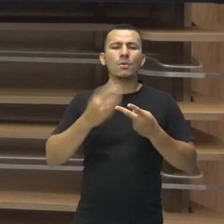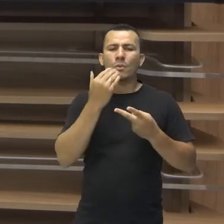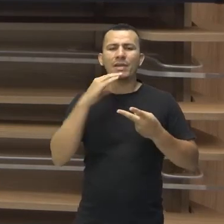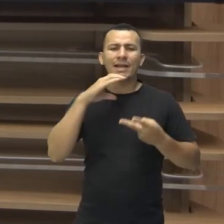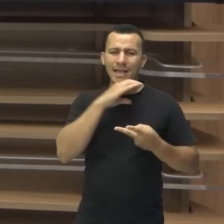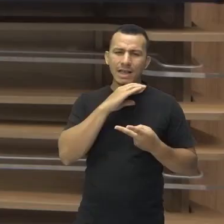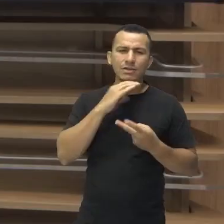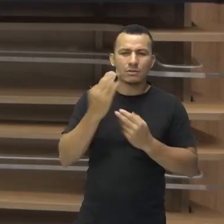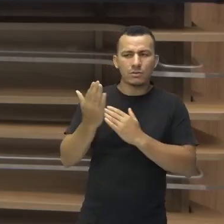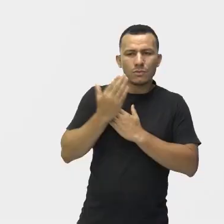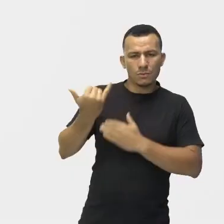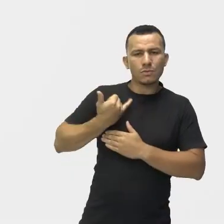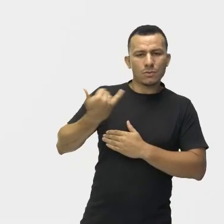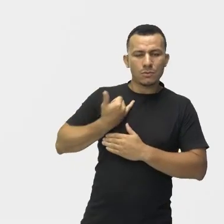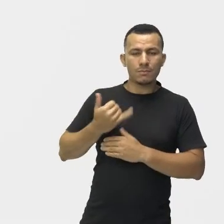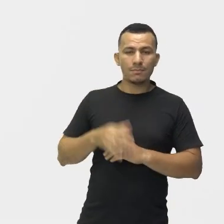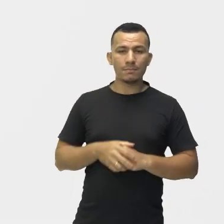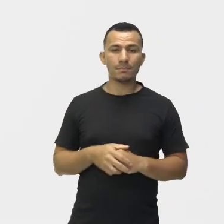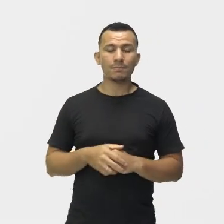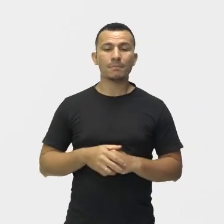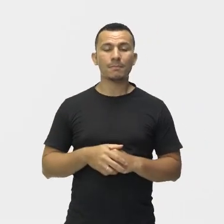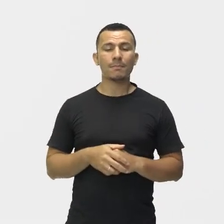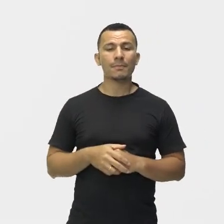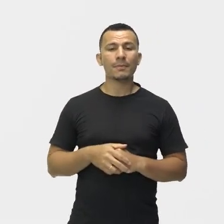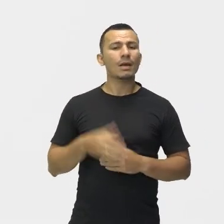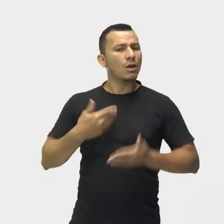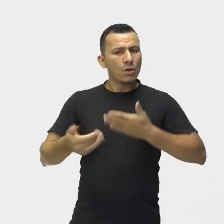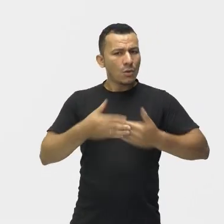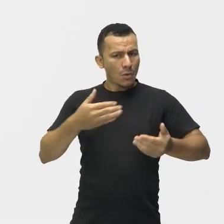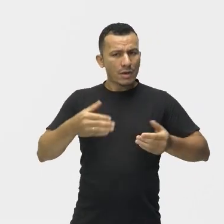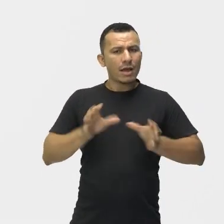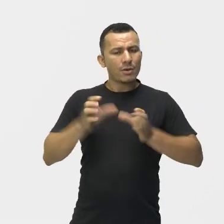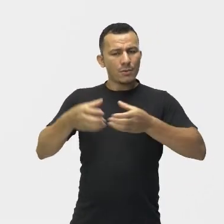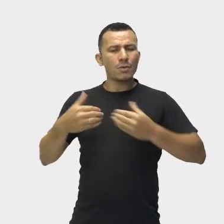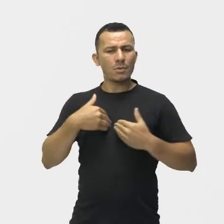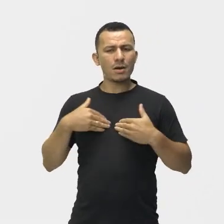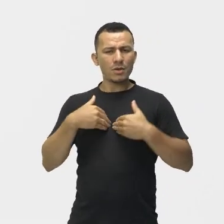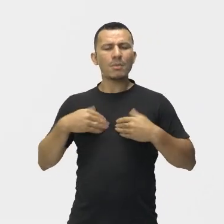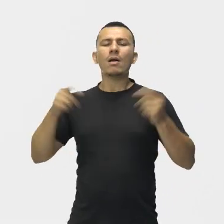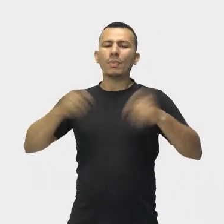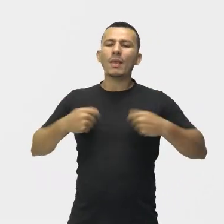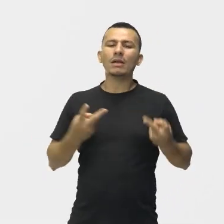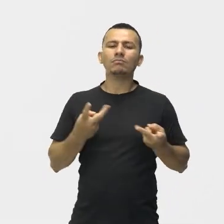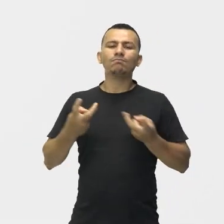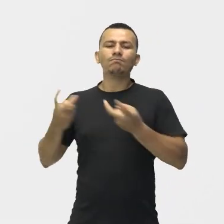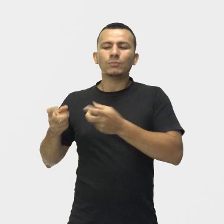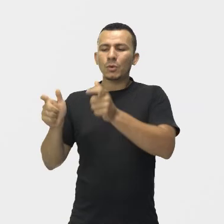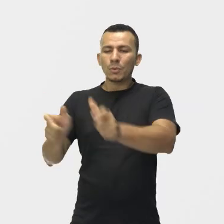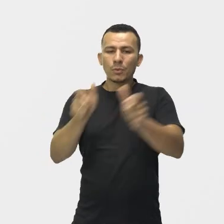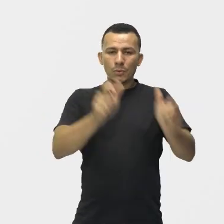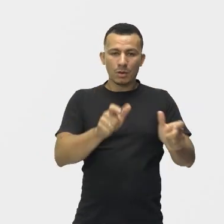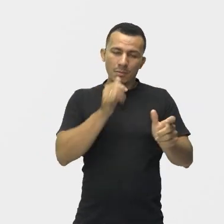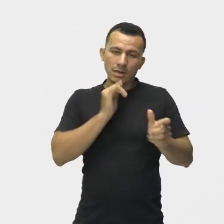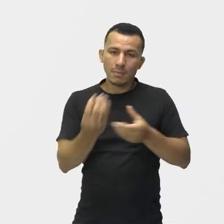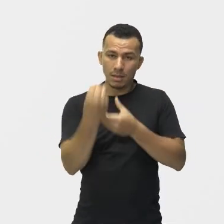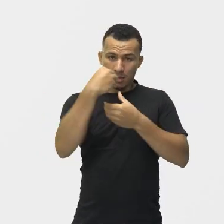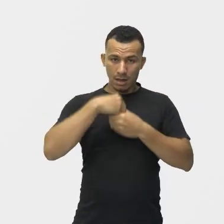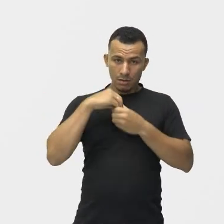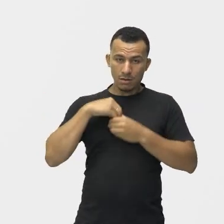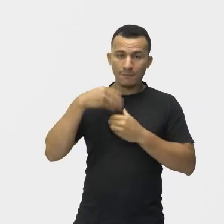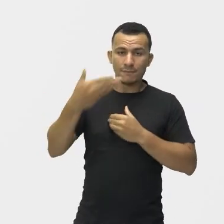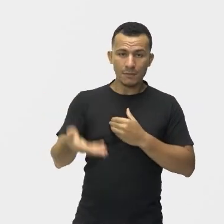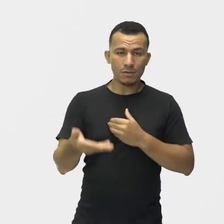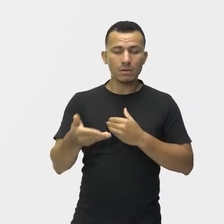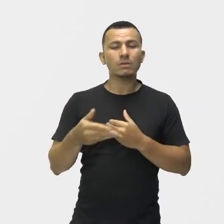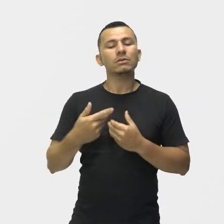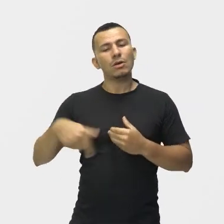identificar. Todo animal tem a capacidade de perceber estímulos provenientes do ambiente externo e interno. Então, dessa forma, a gente